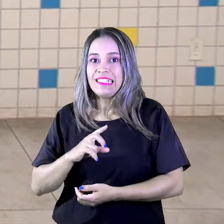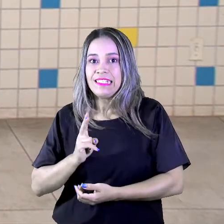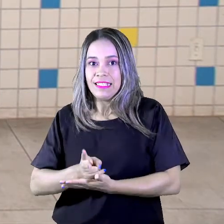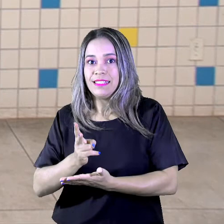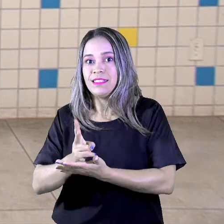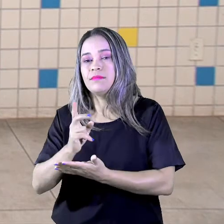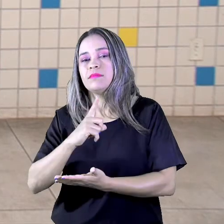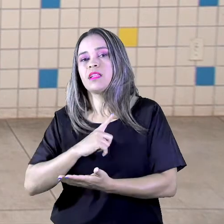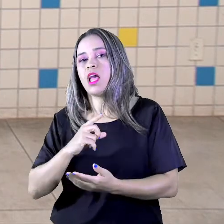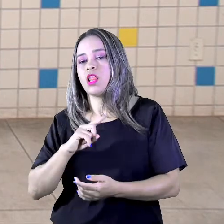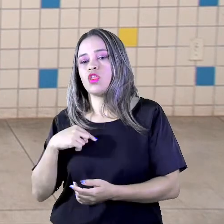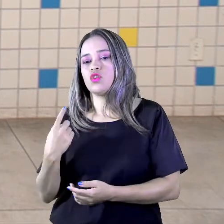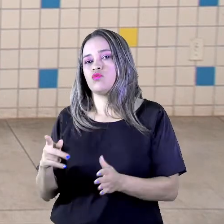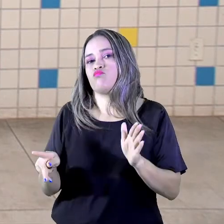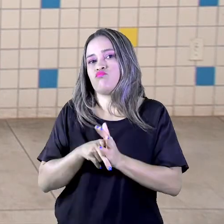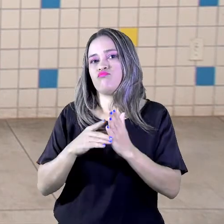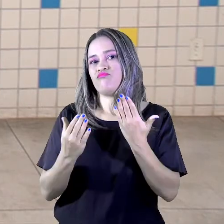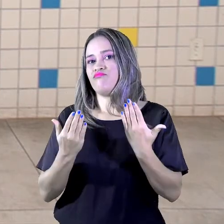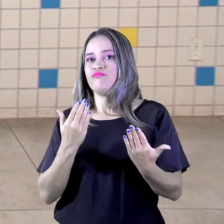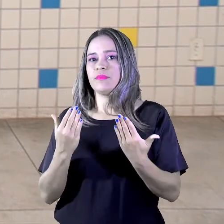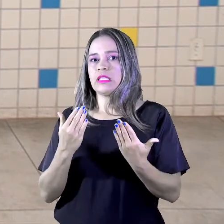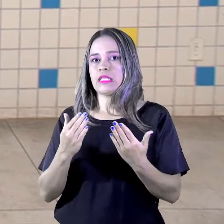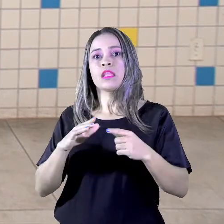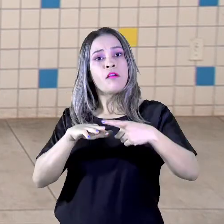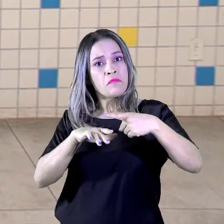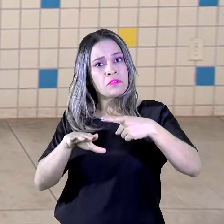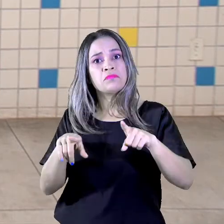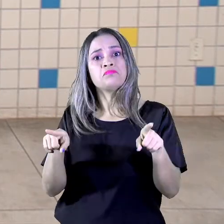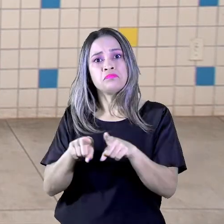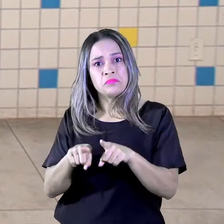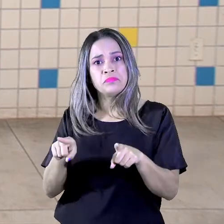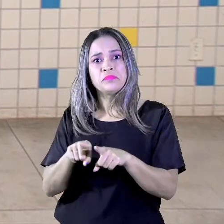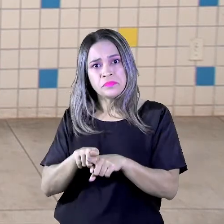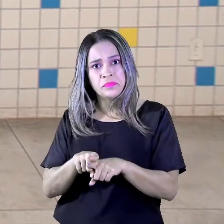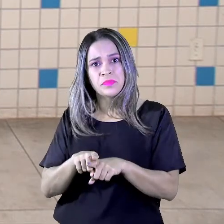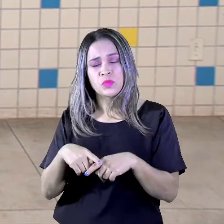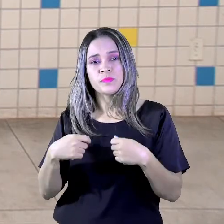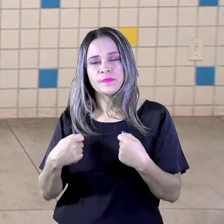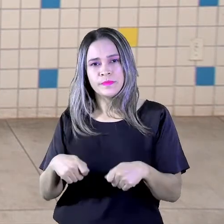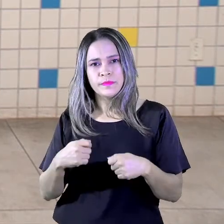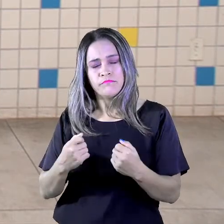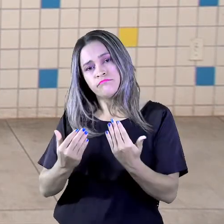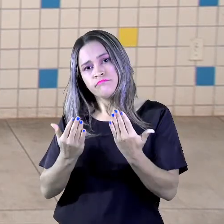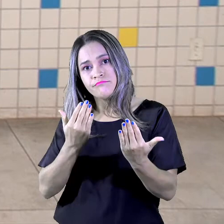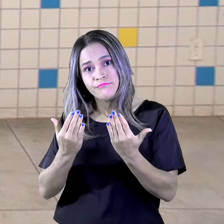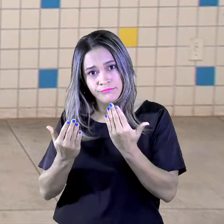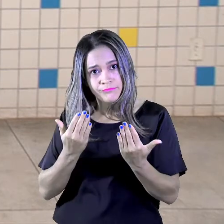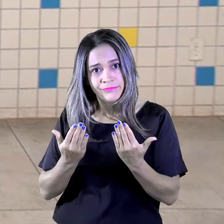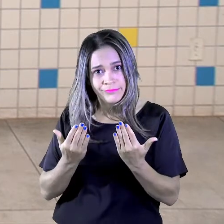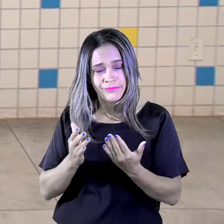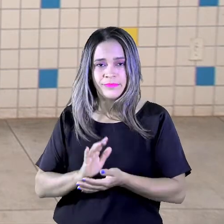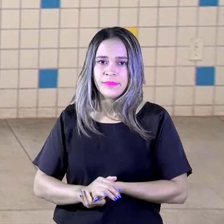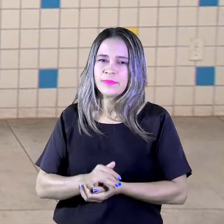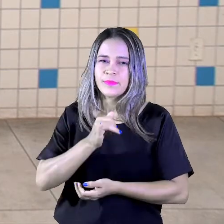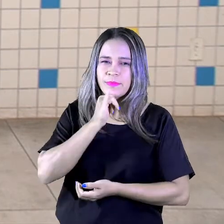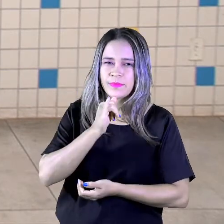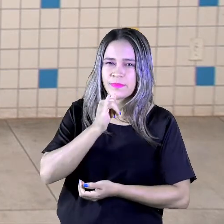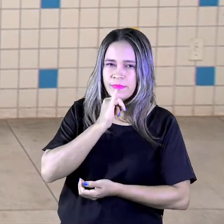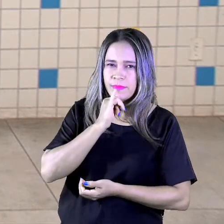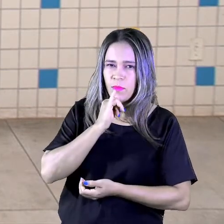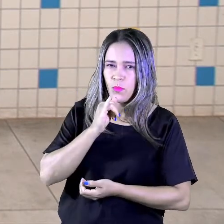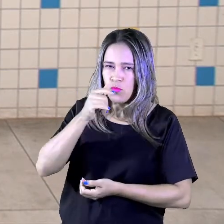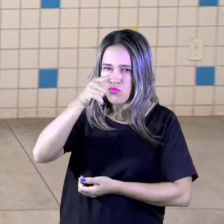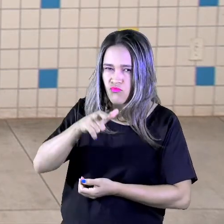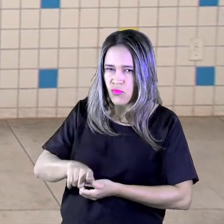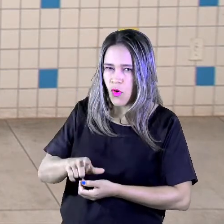própria comparação. Na fração também eu preciso de fazer uma comparação. Veja um exemplo de